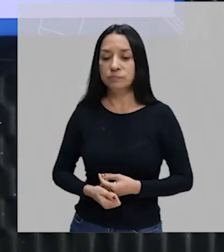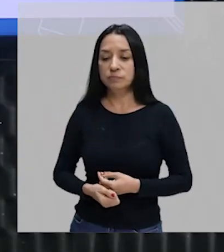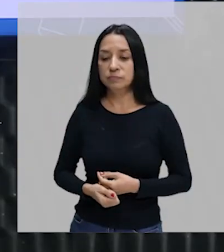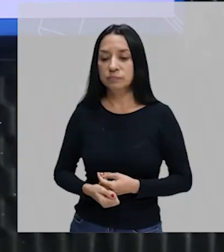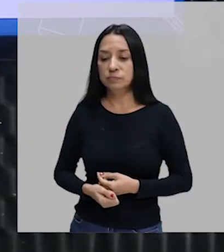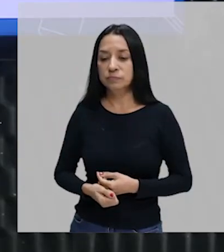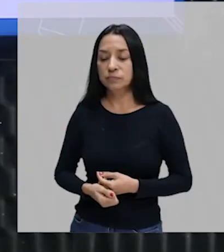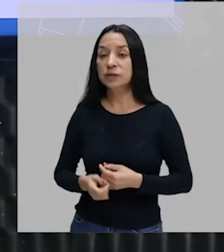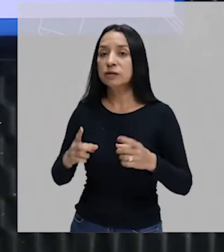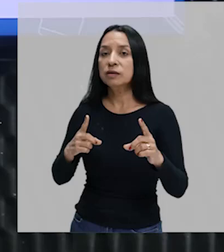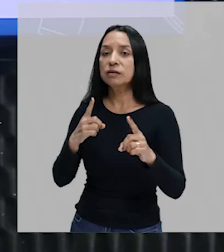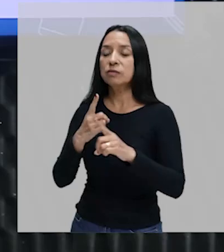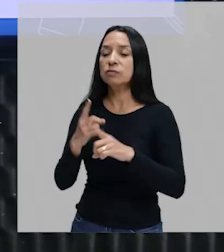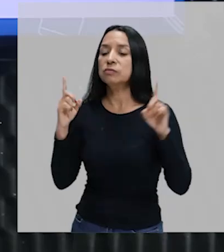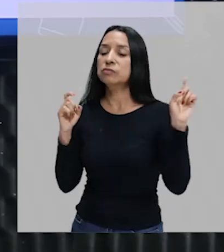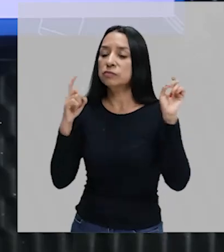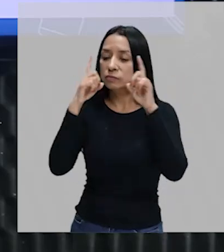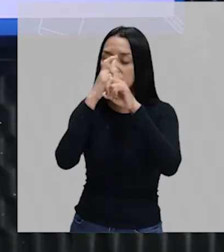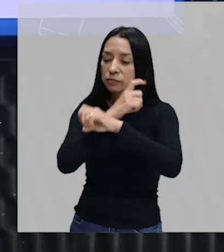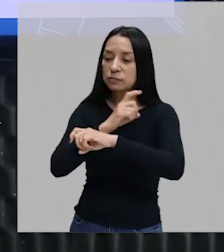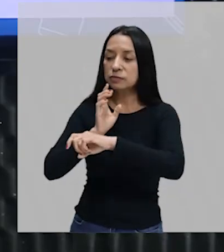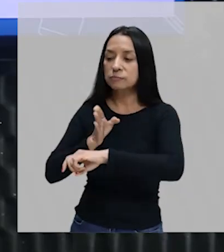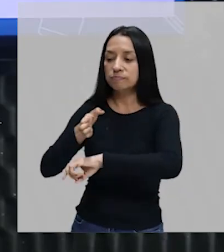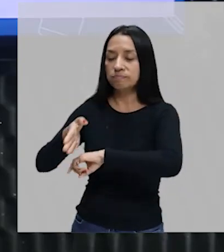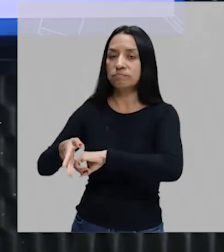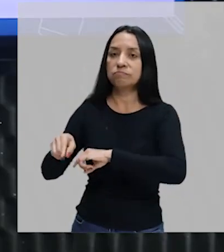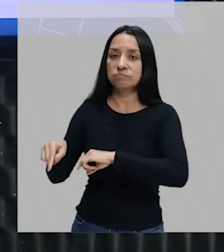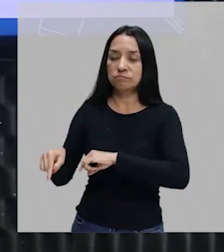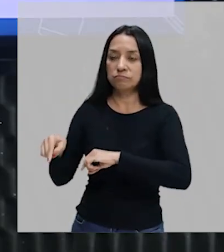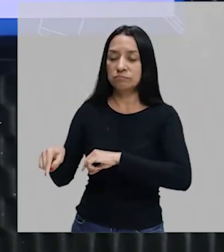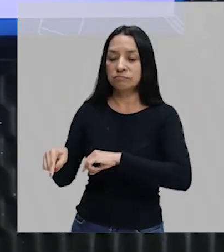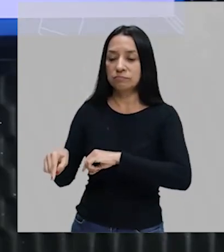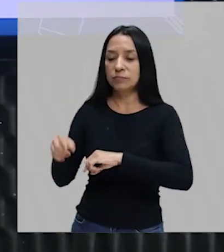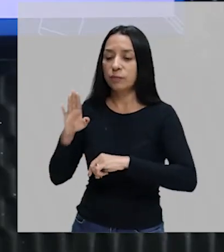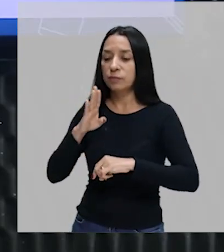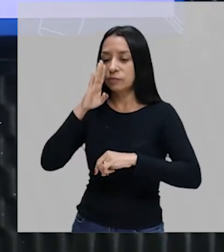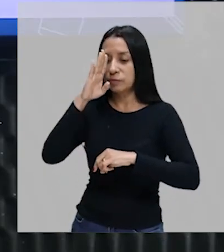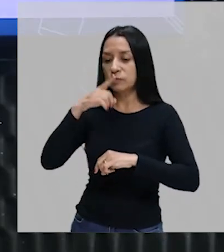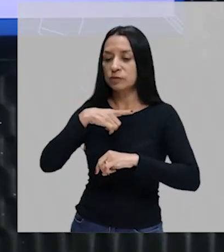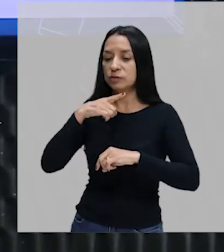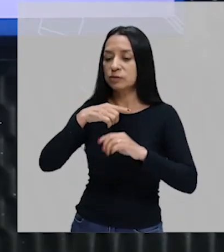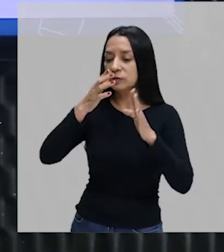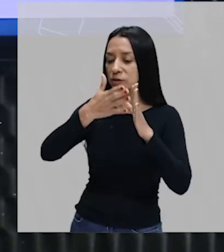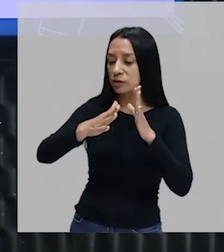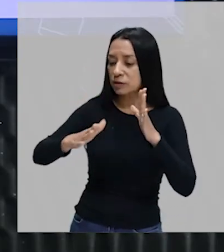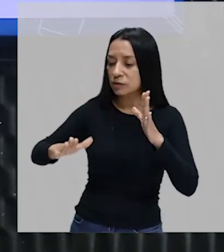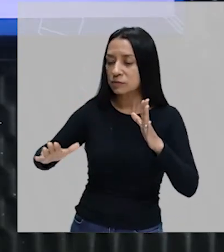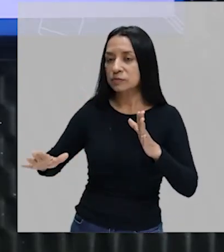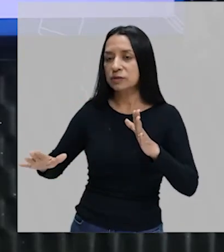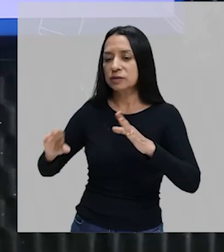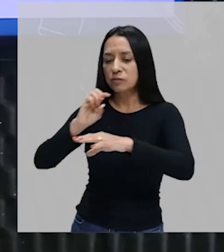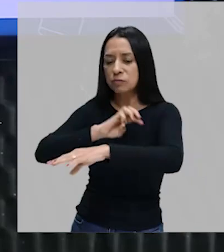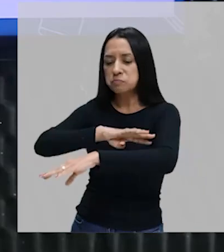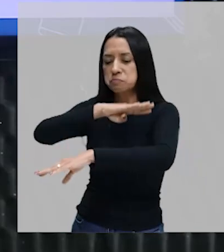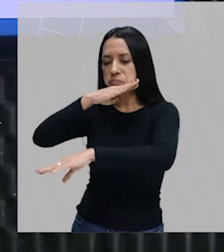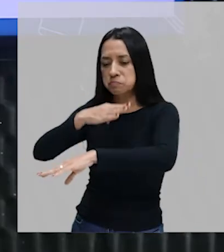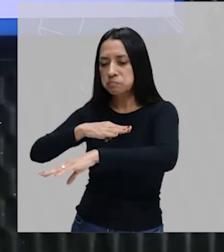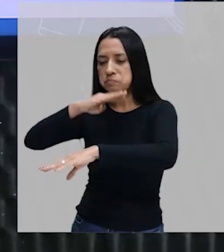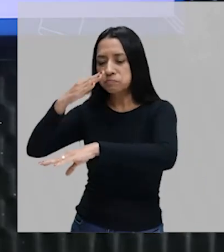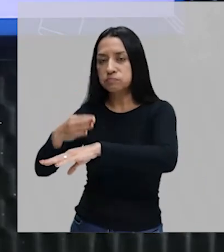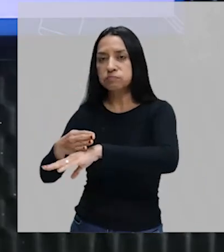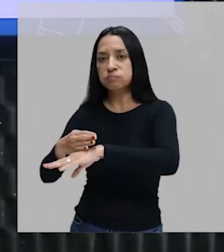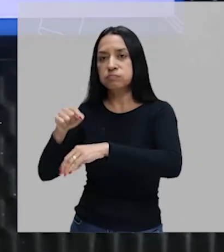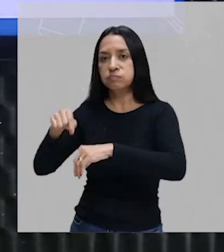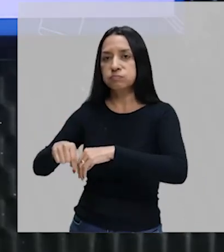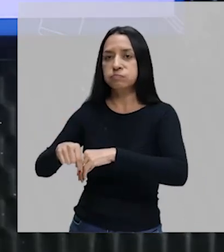Então eles encontram dificuldades, principalmente tendo que atravessar serras com relevos acidentados,